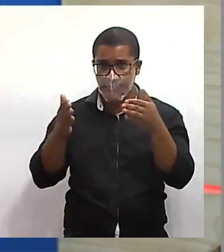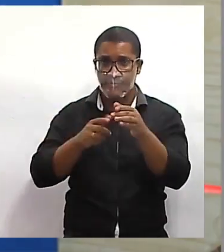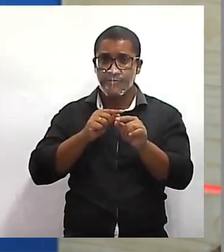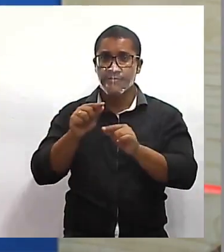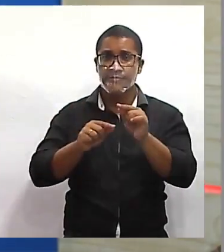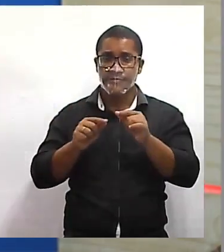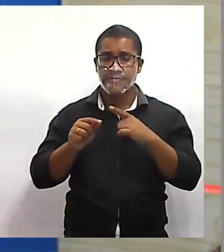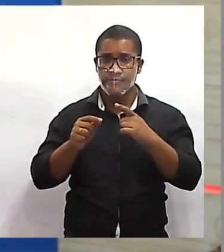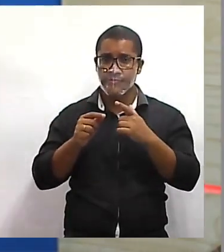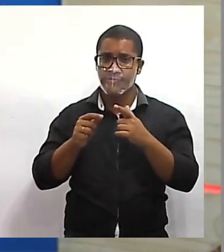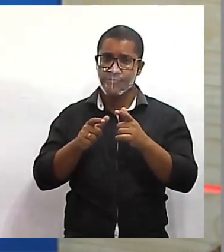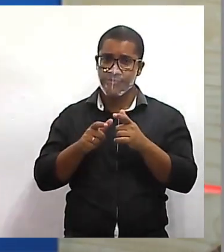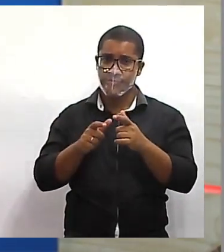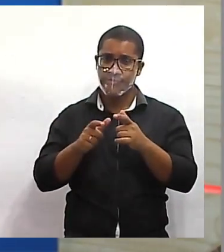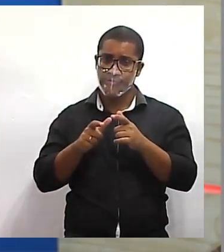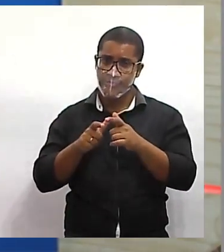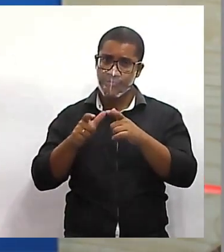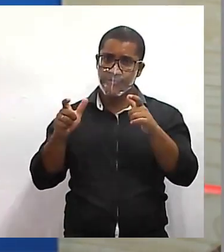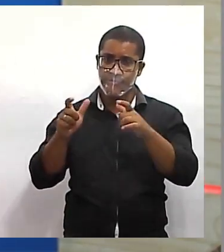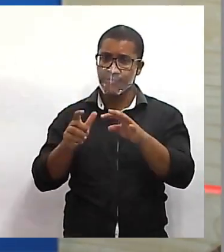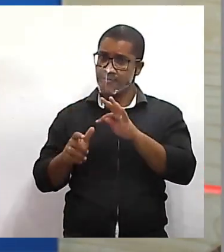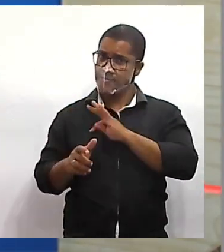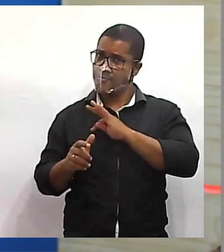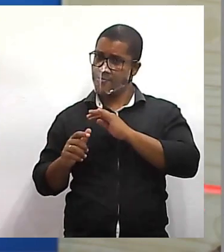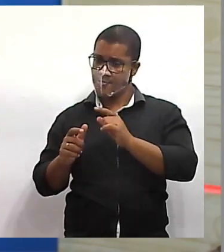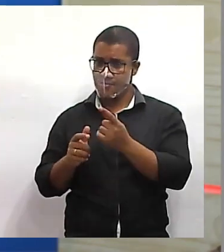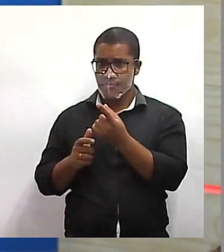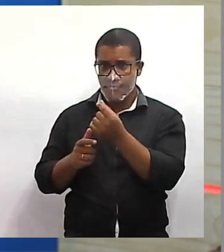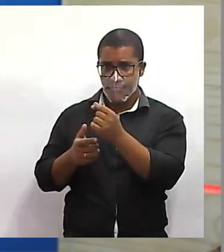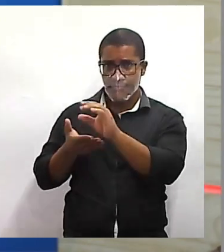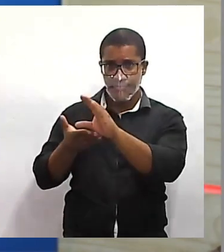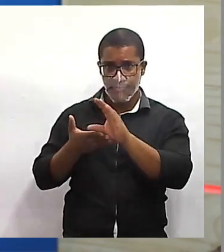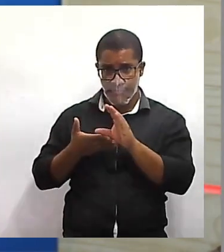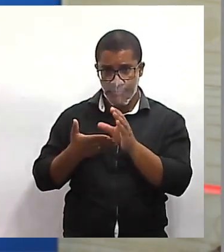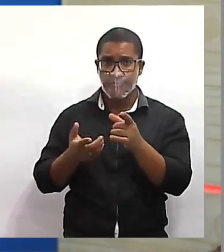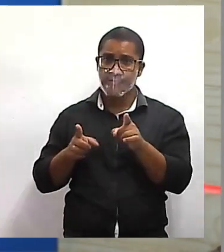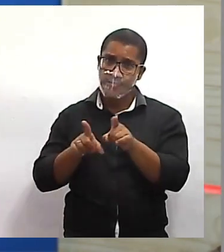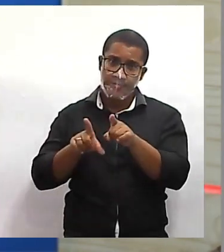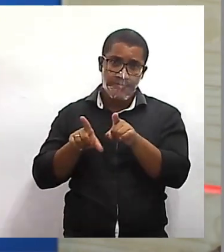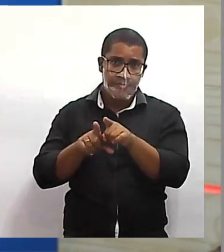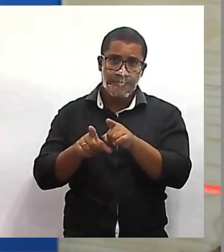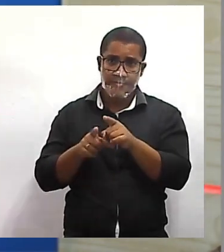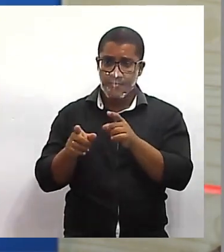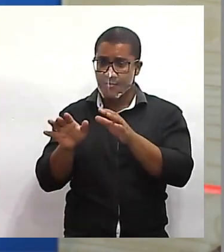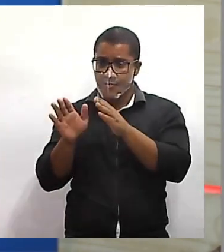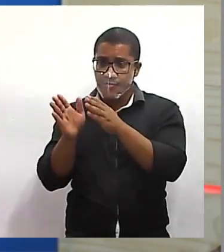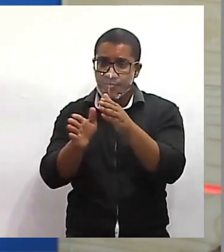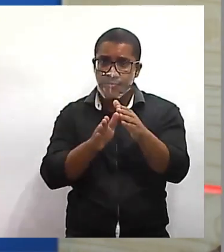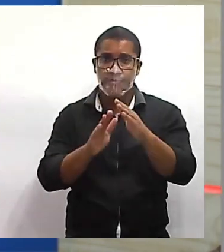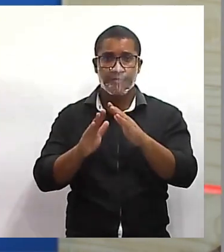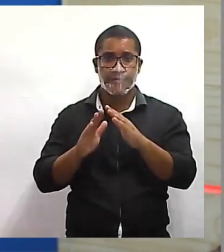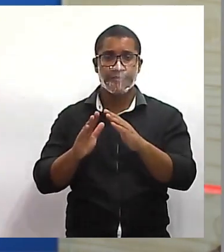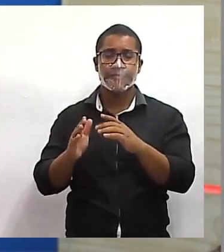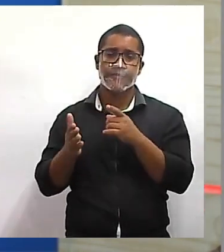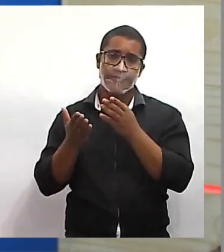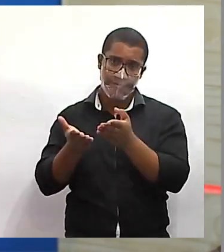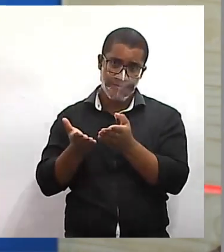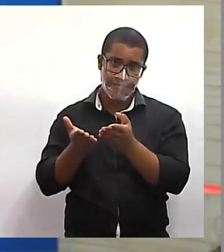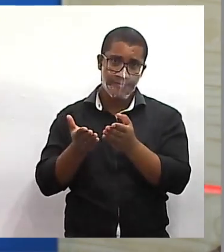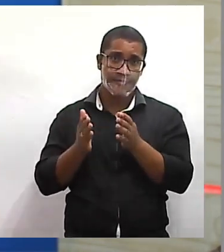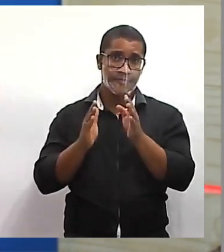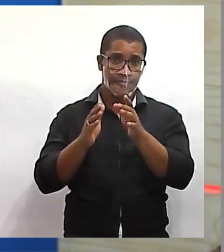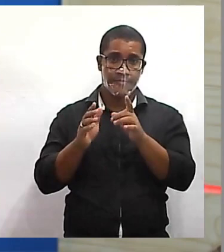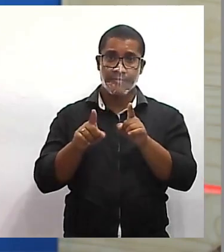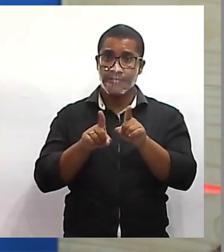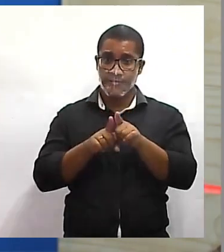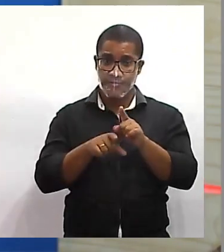processos mais amplos, né, na parte técnica, financeira, né, toda a organização da instituição, e gerir, além de